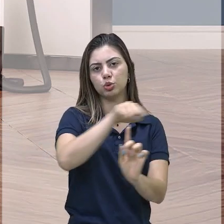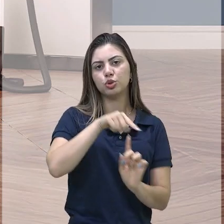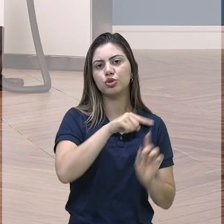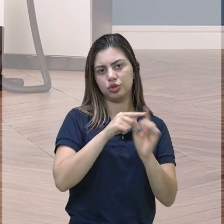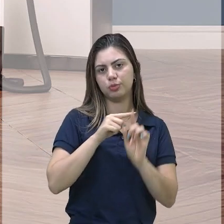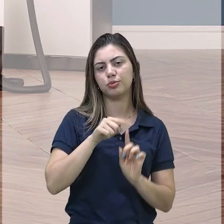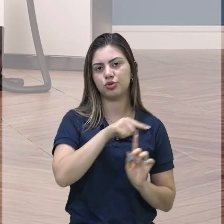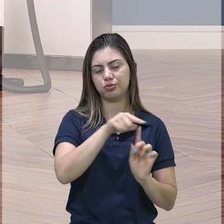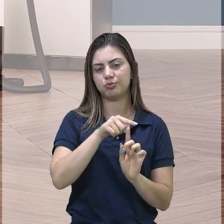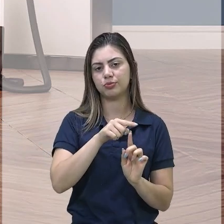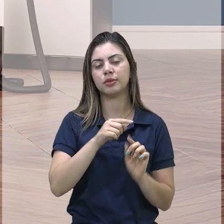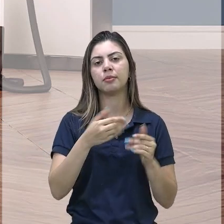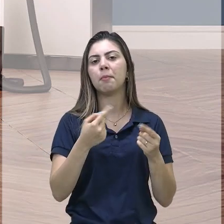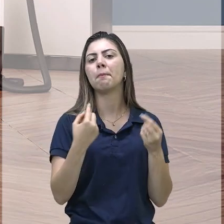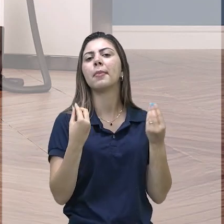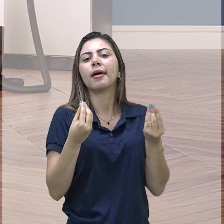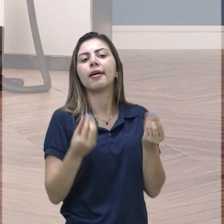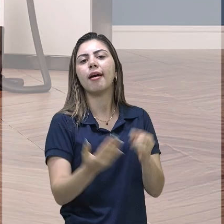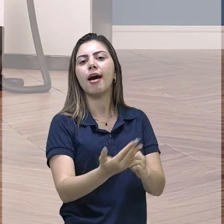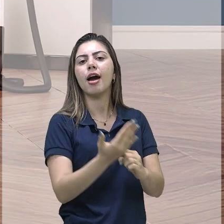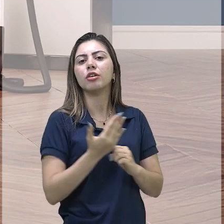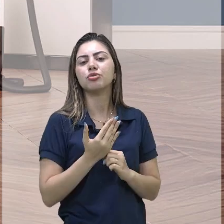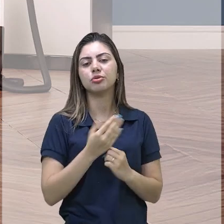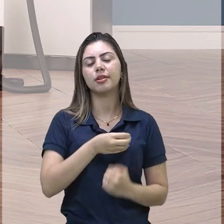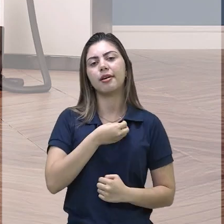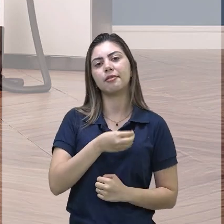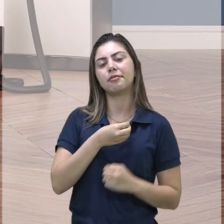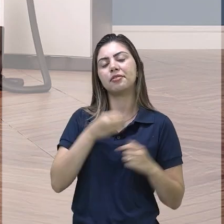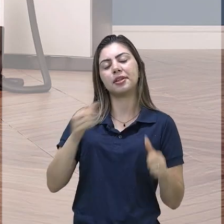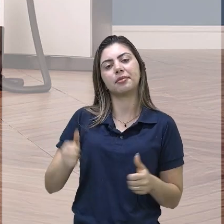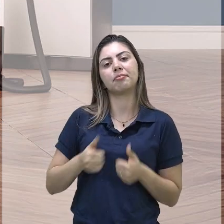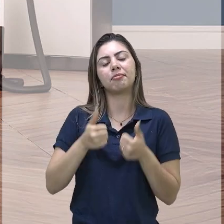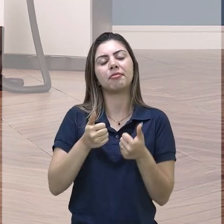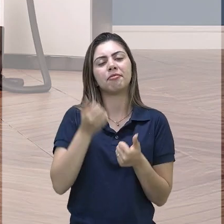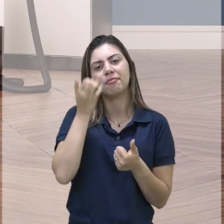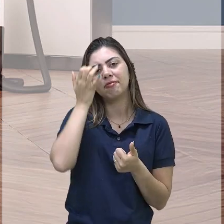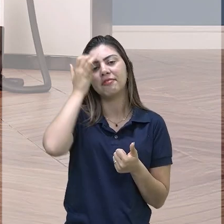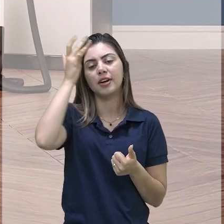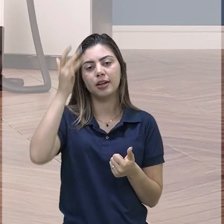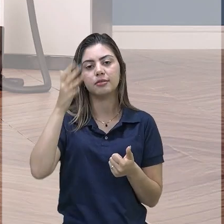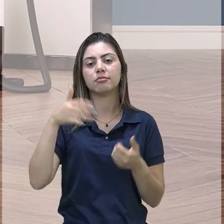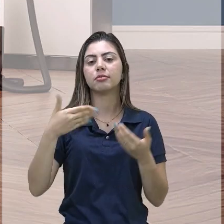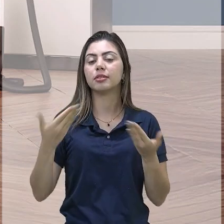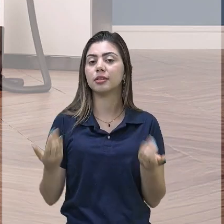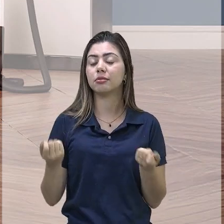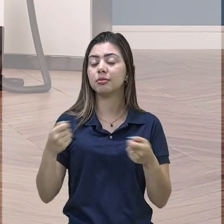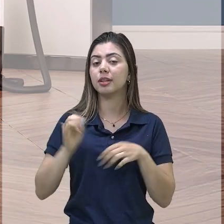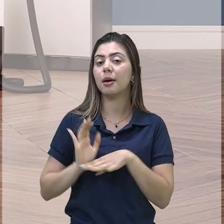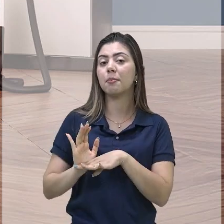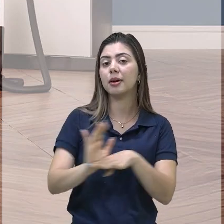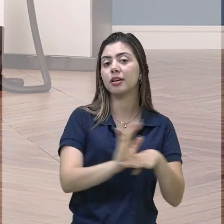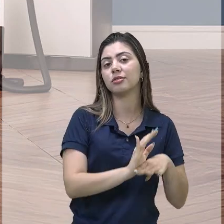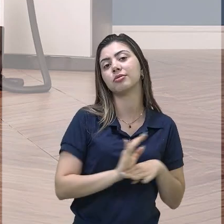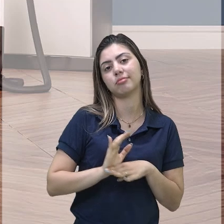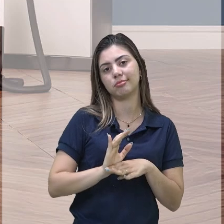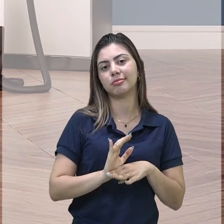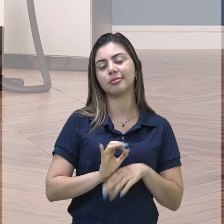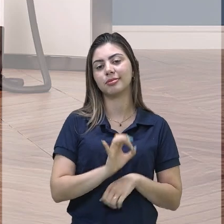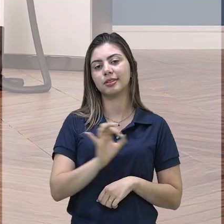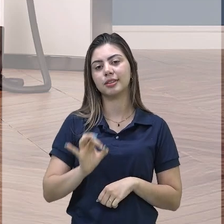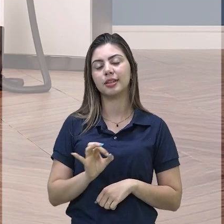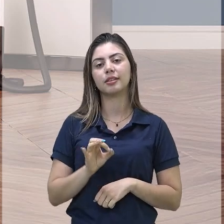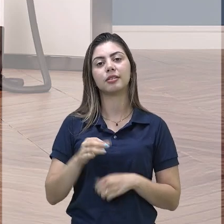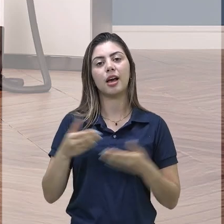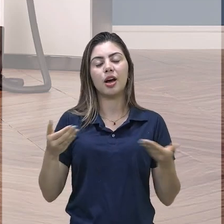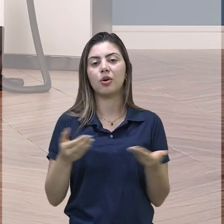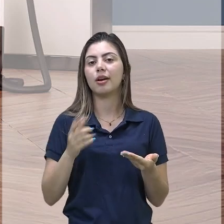vida. Esses aparelhos aí funcionam à base de eletricidade e todos eles facilitam a nossa vida, nossa vida